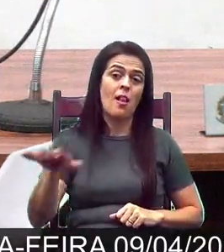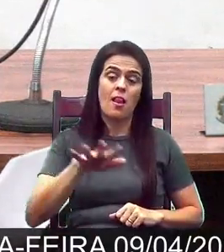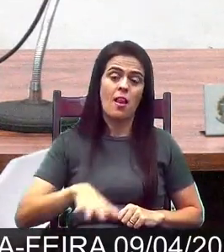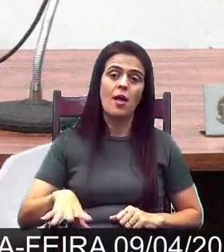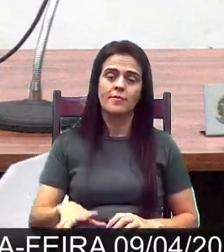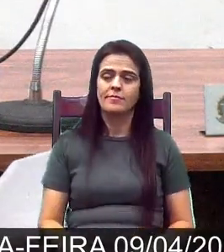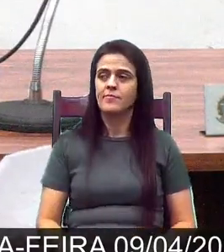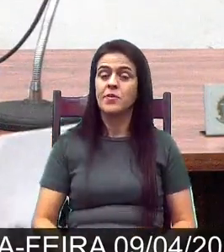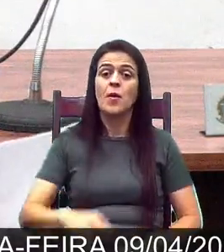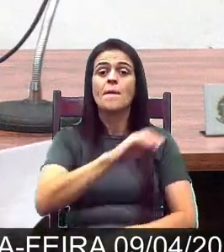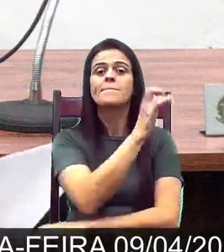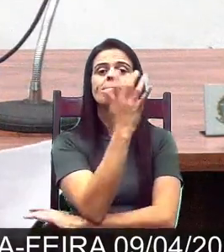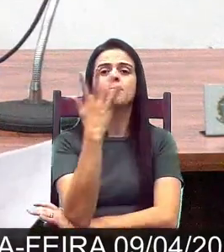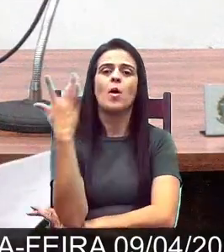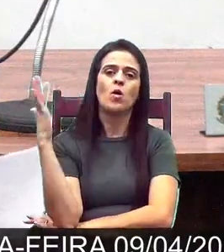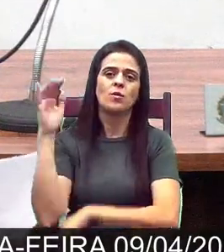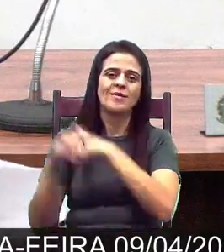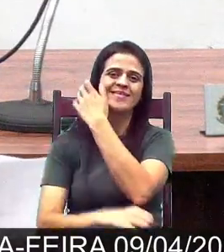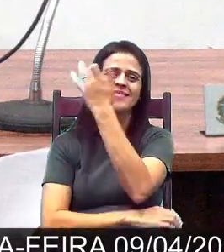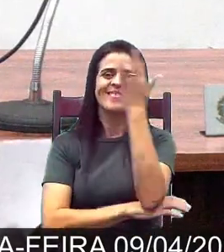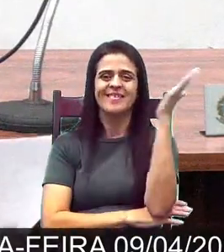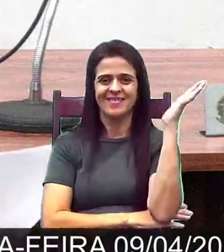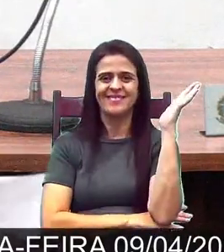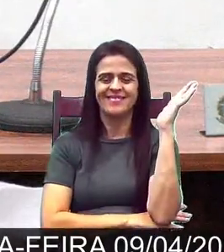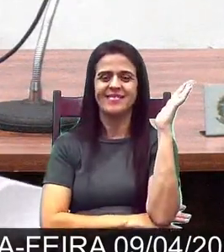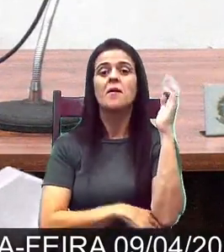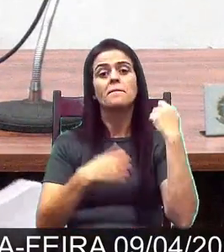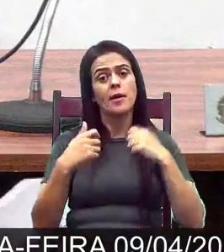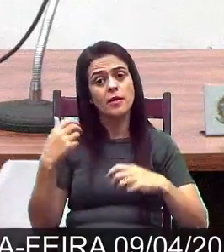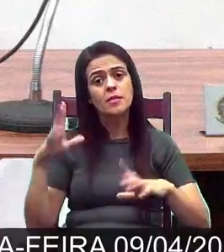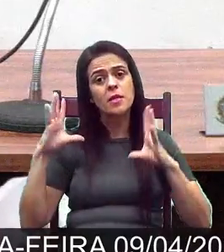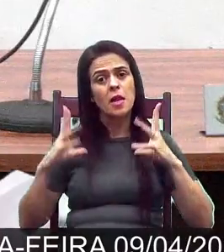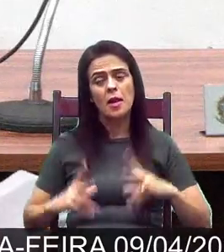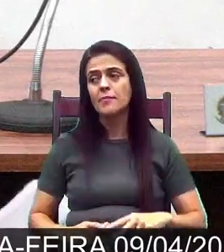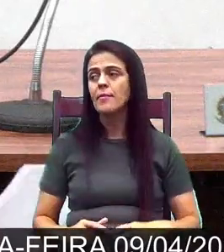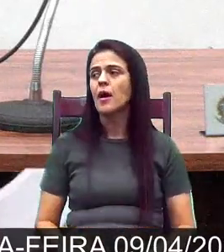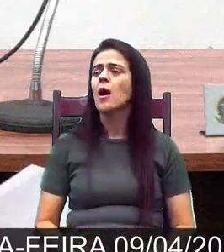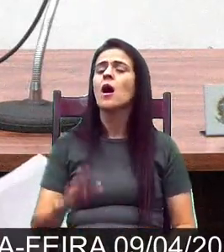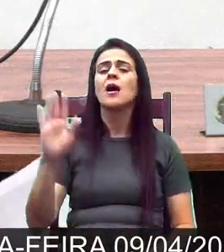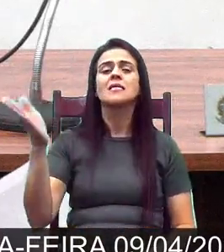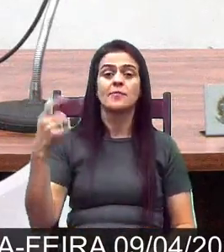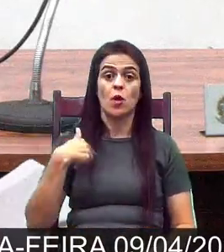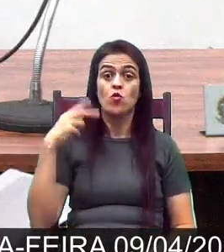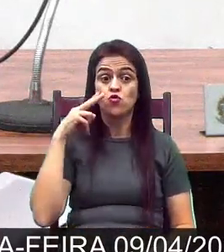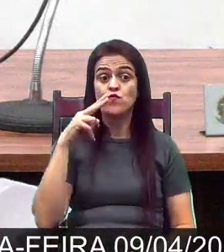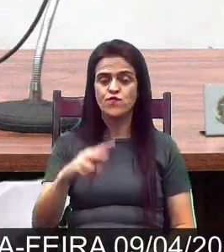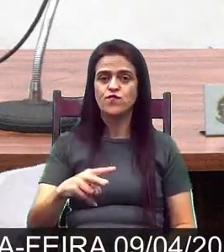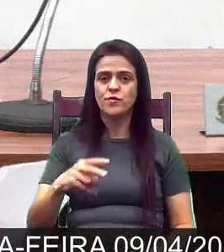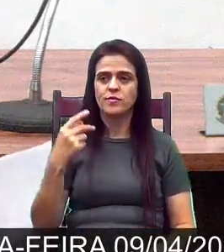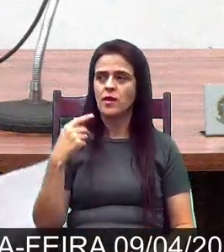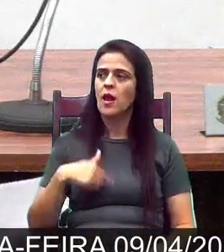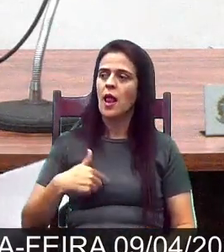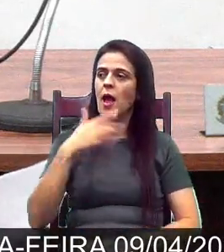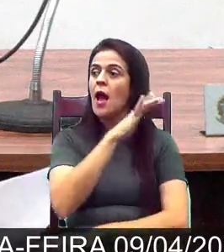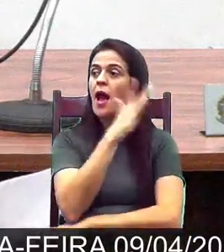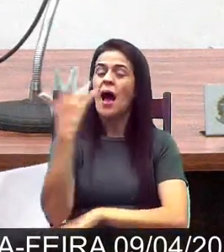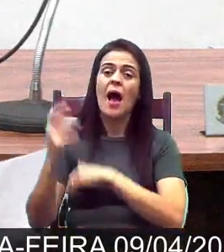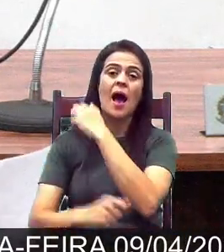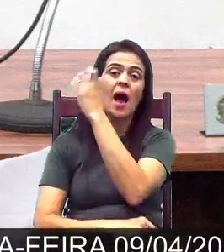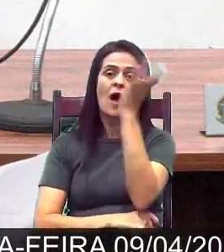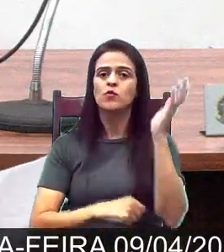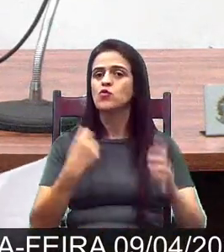incluindo eu hoje, né? Que eu tive a oportunidade de passar lá e rever,